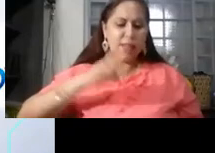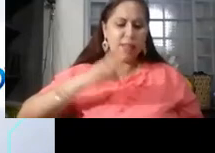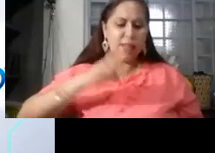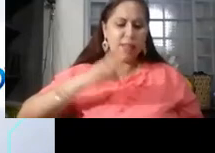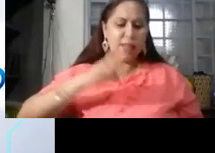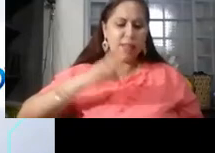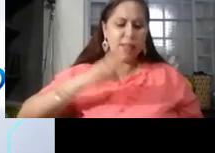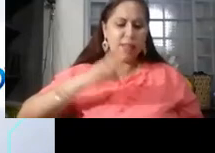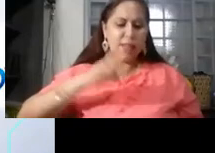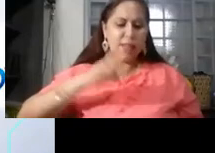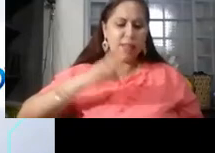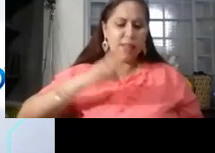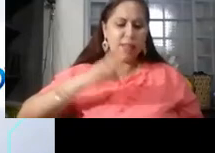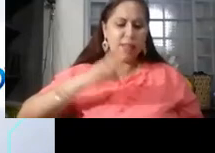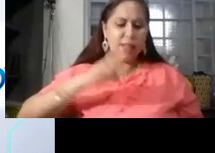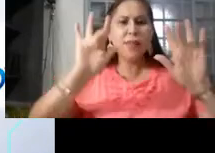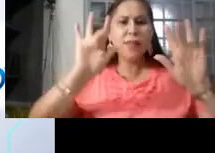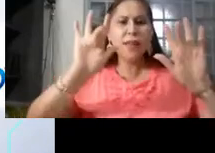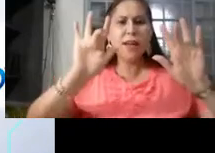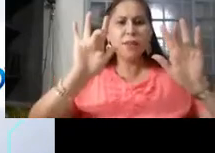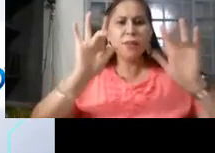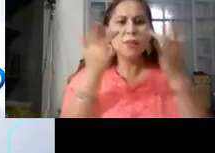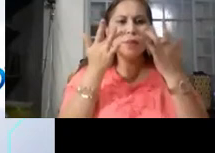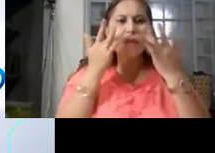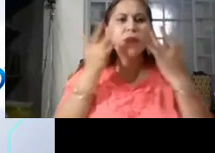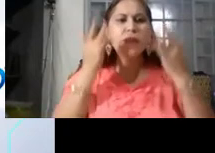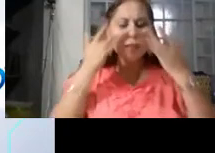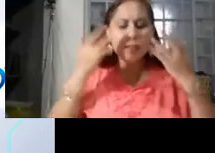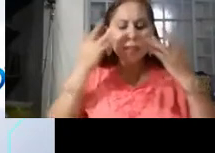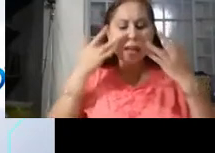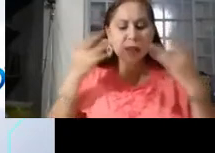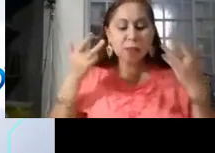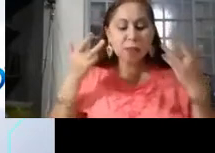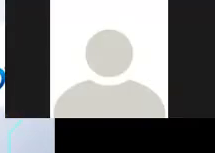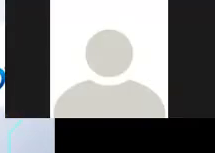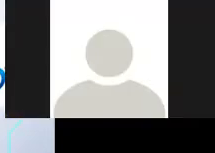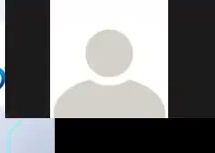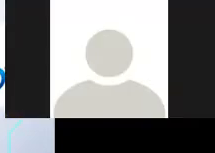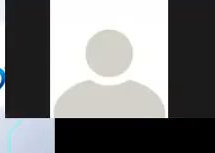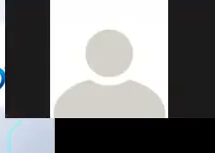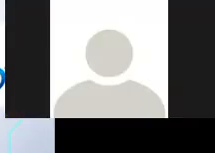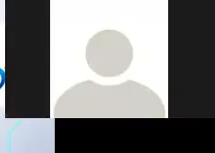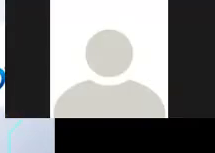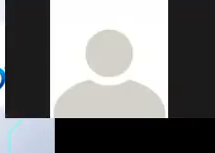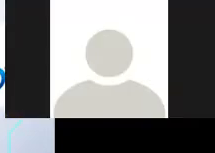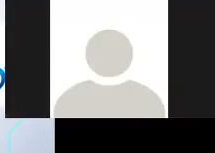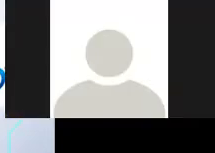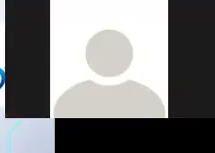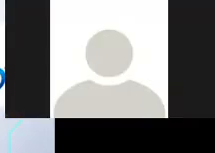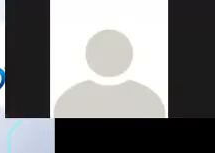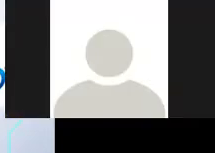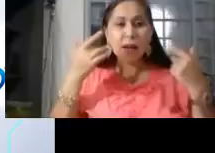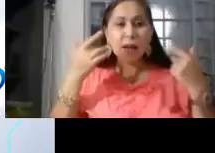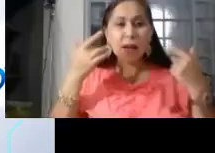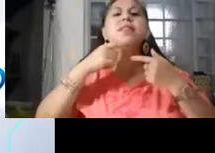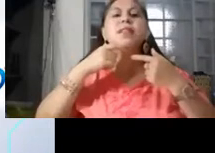também. Reunião, teatro. De teatro, Tá travando. a expressão facial, a elevação